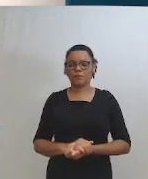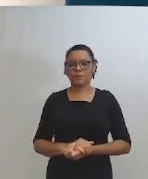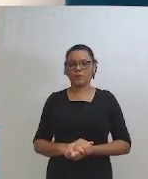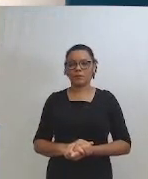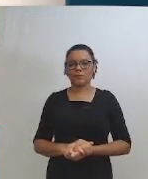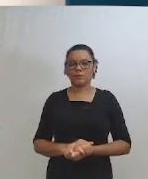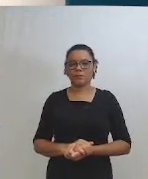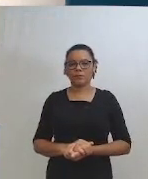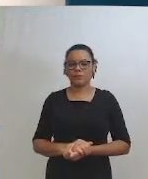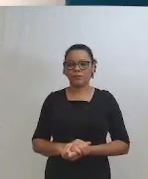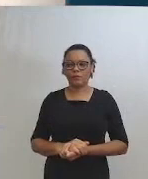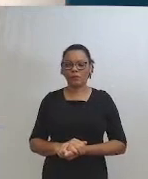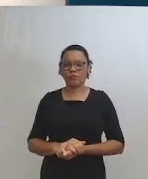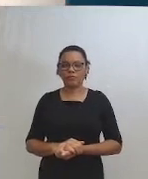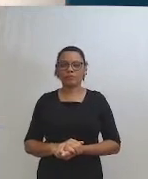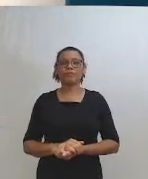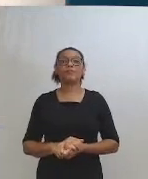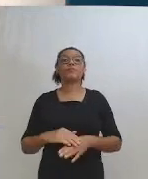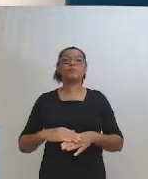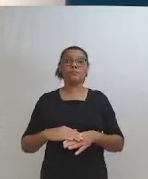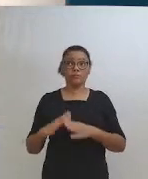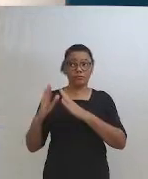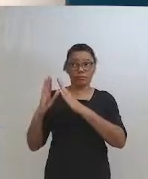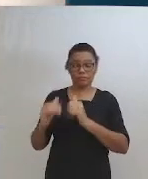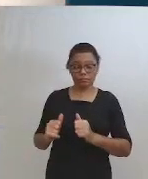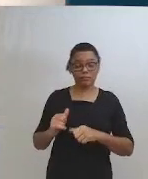Agravo regimental no RMS